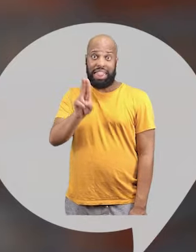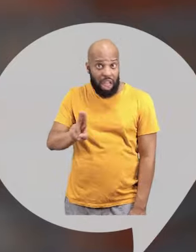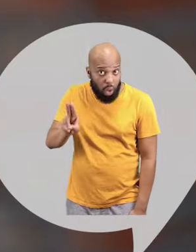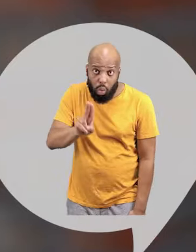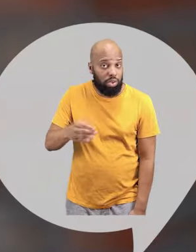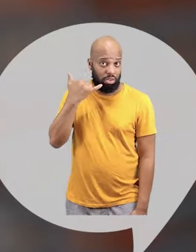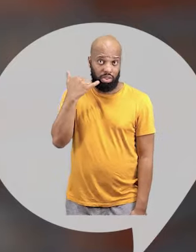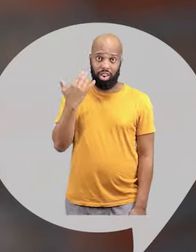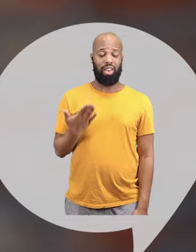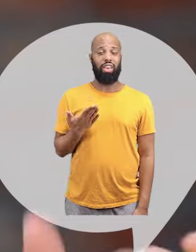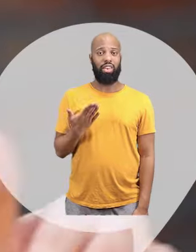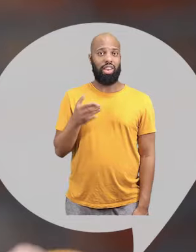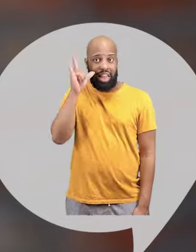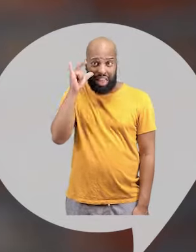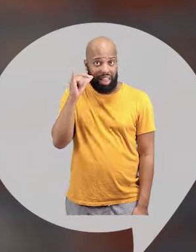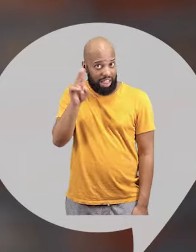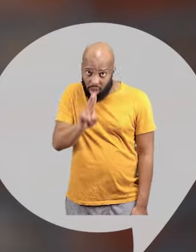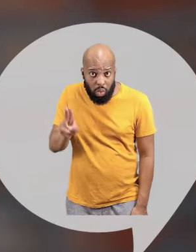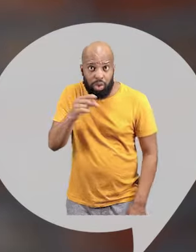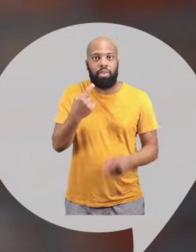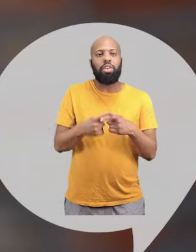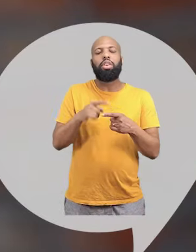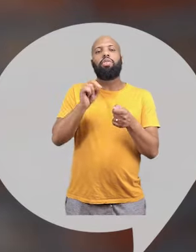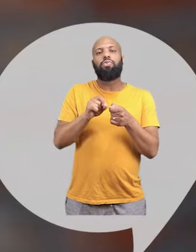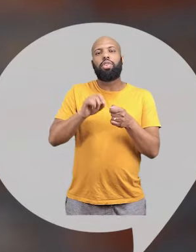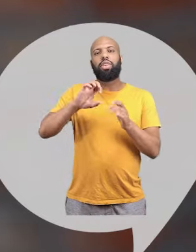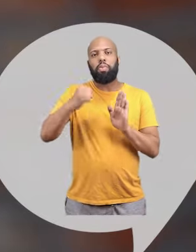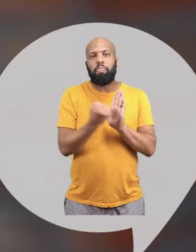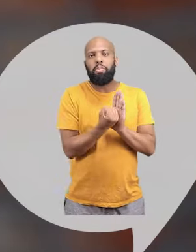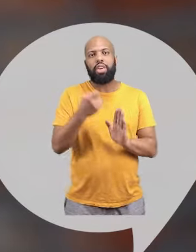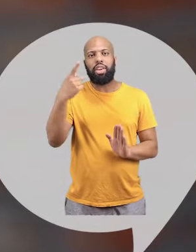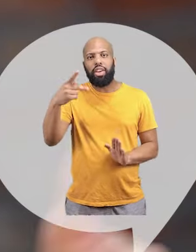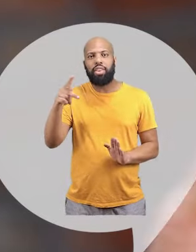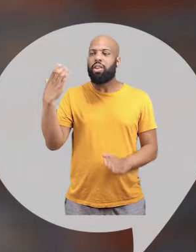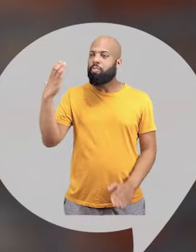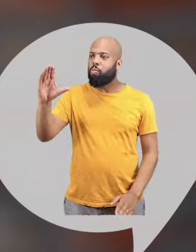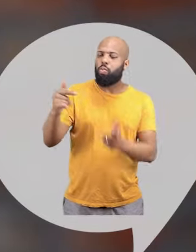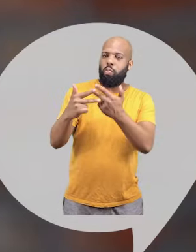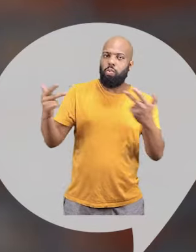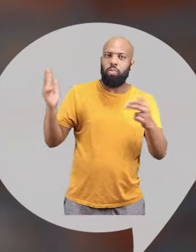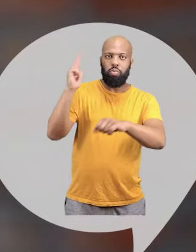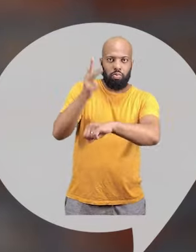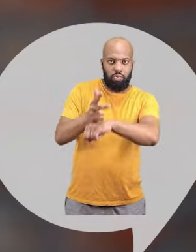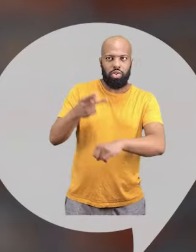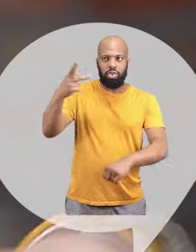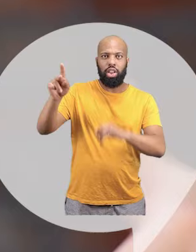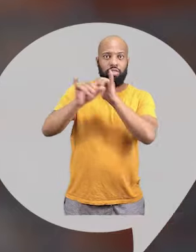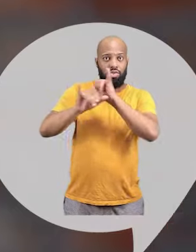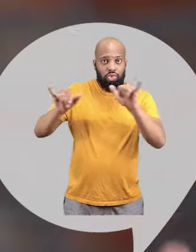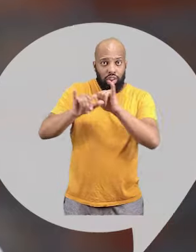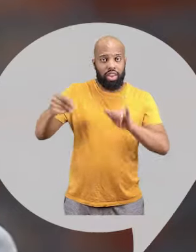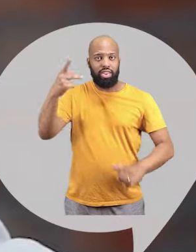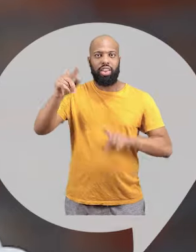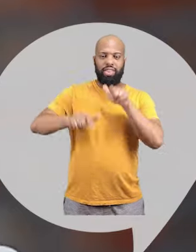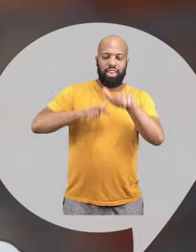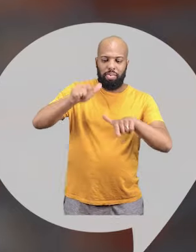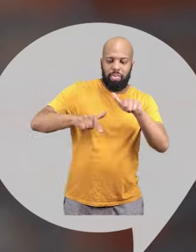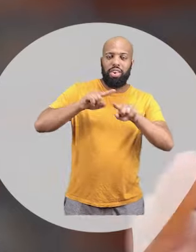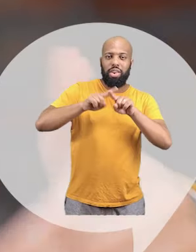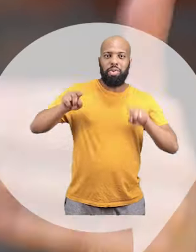ela tipo assim quem ela faz para fazer as marcas dela para fazer as pulgas dela para fazer os vídeos dela para fazer para